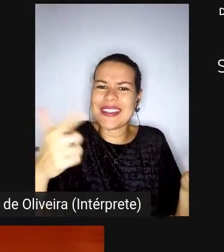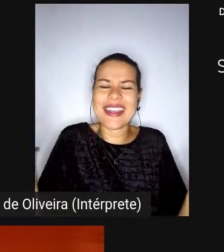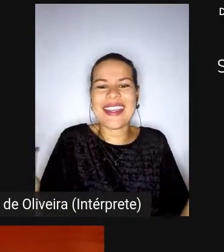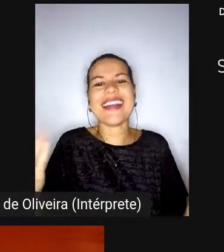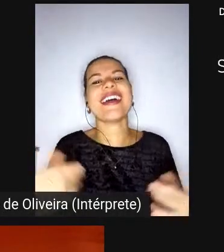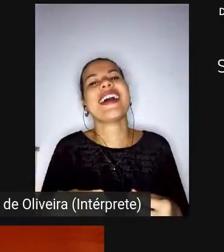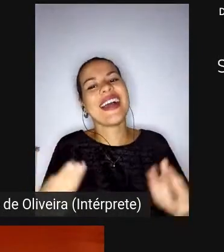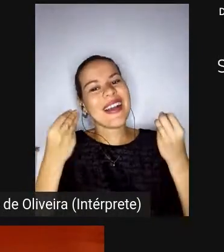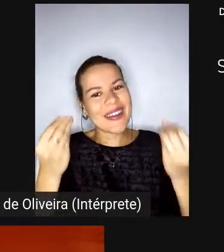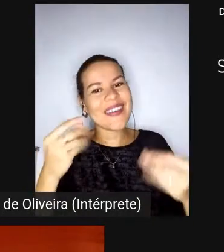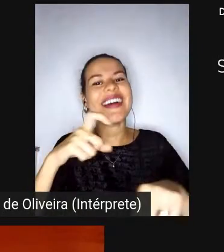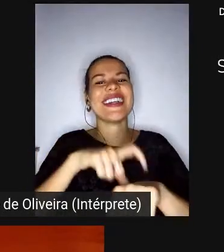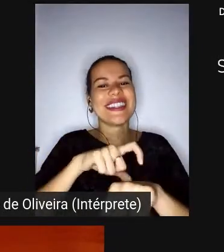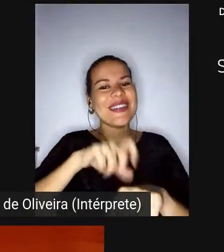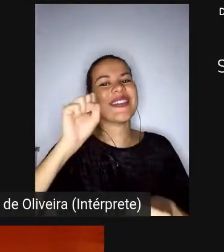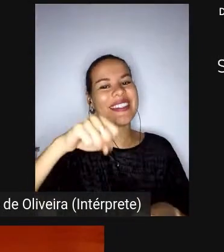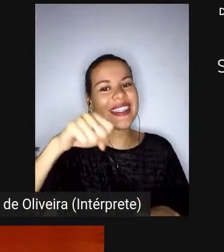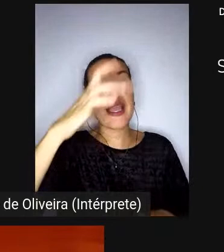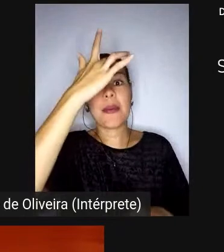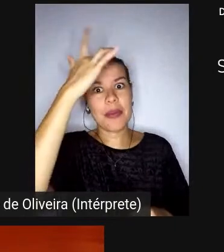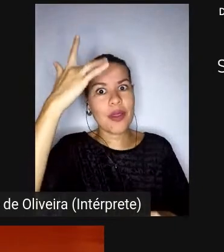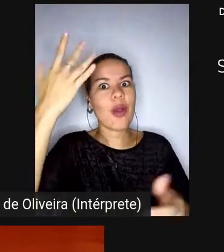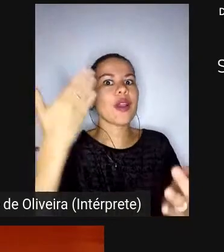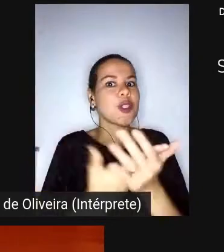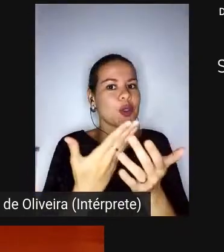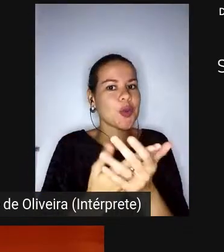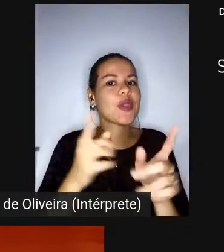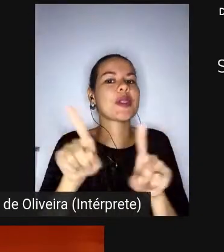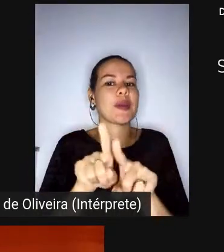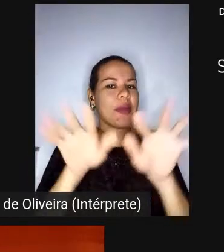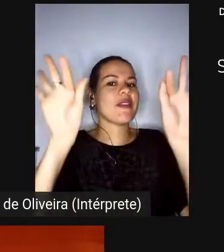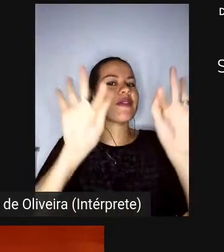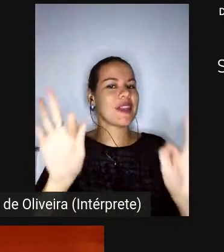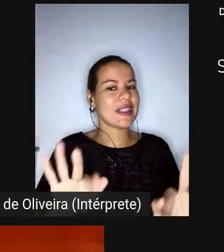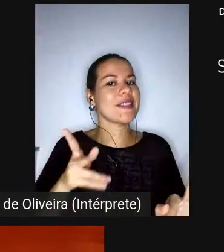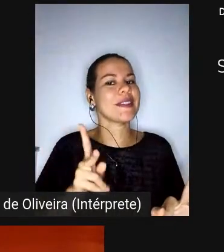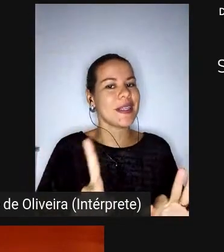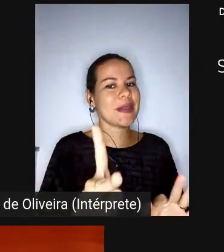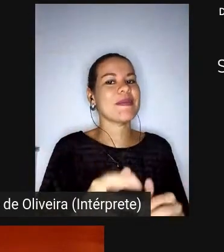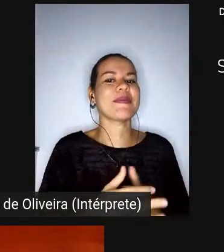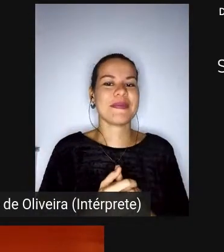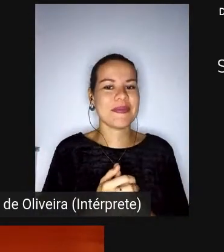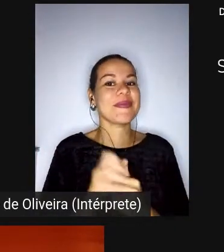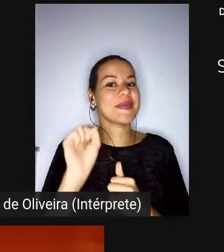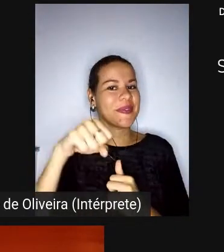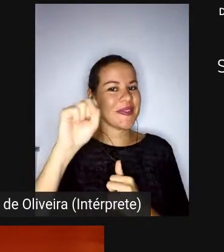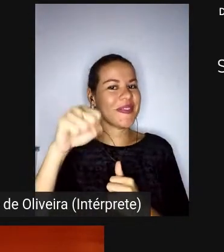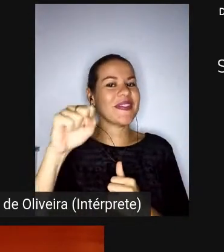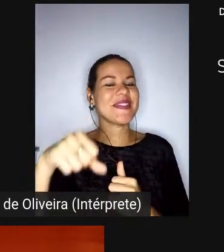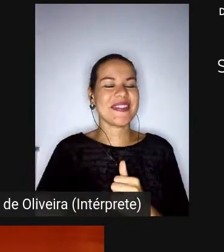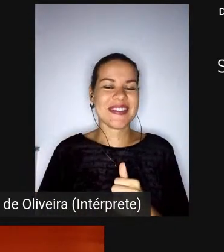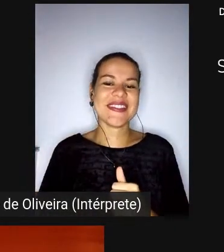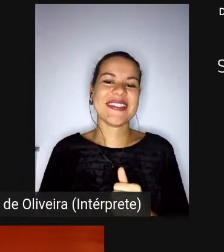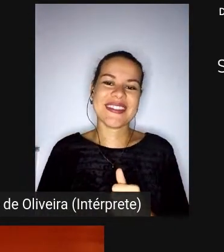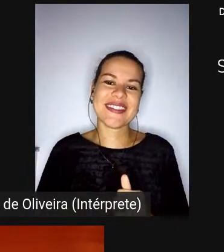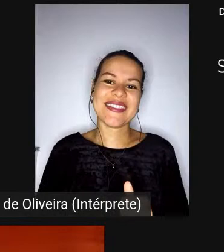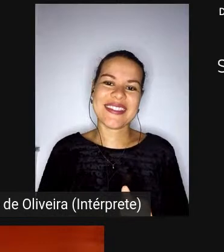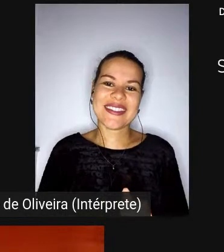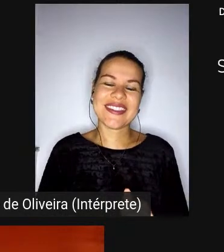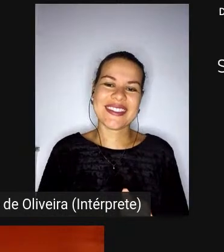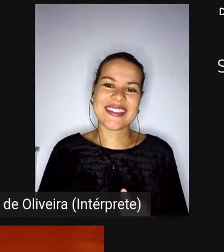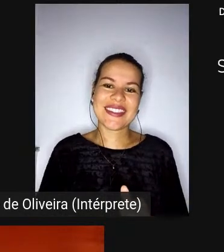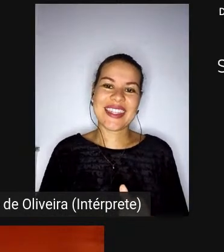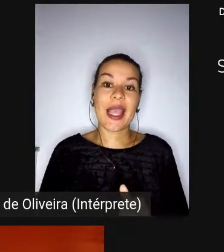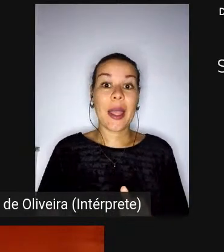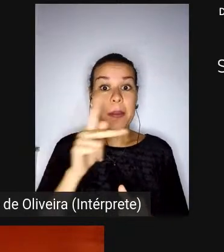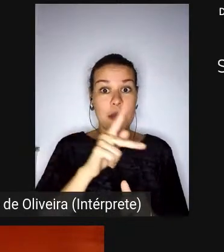teve sim porque quem estuda também a Feliz e Quem produz também a feliz mas assim não viu gente também entendido E aí